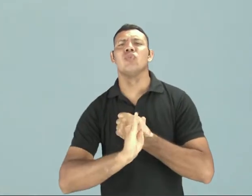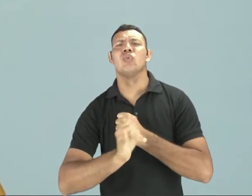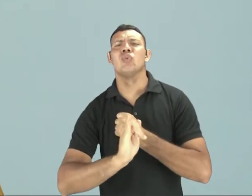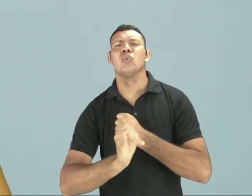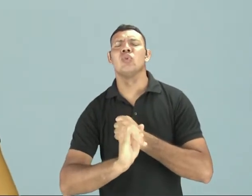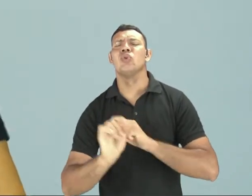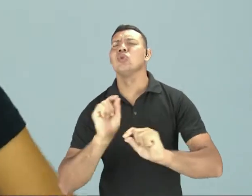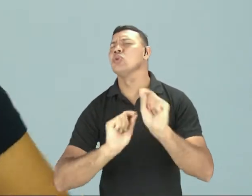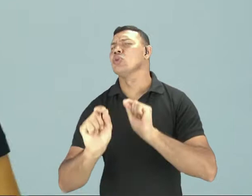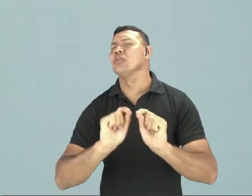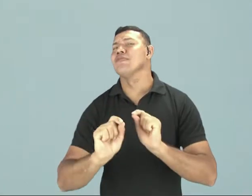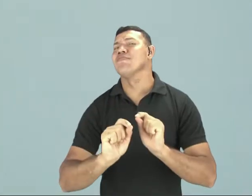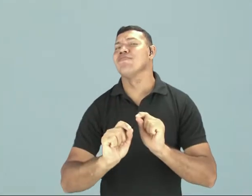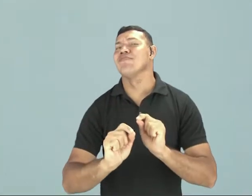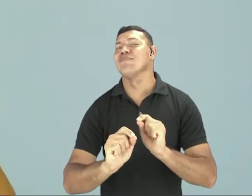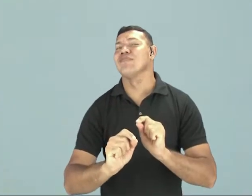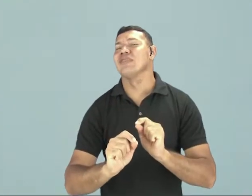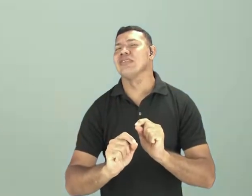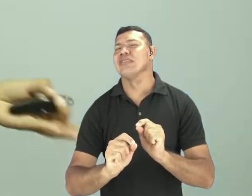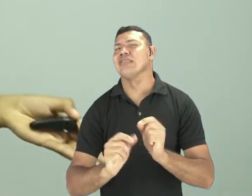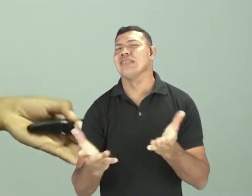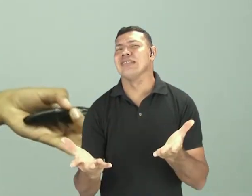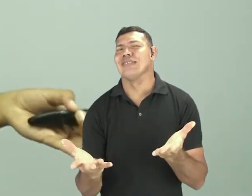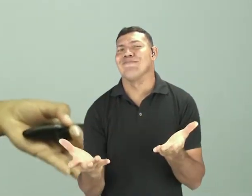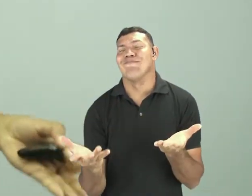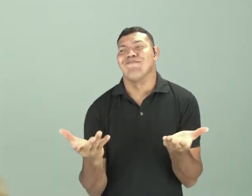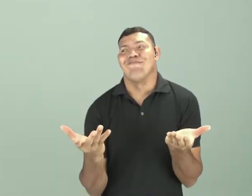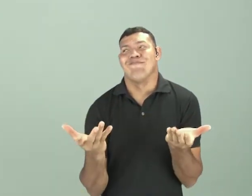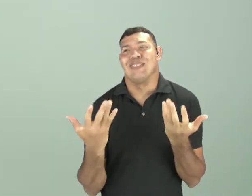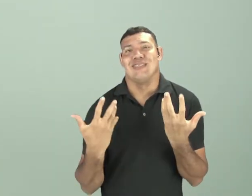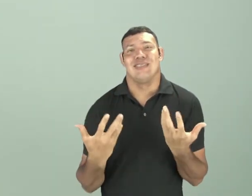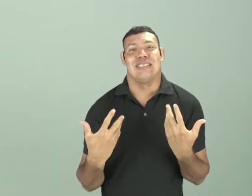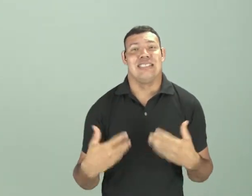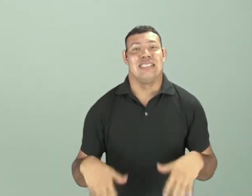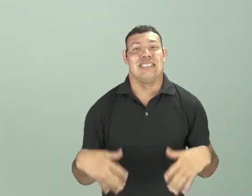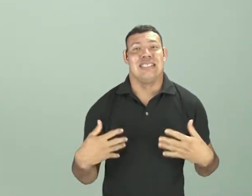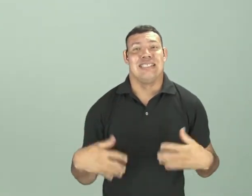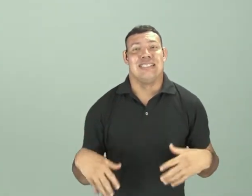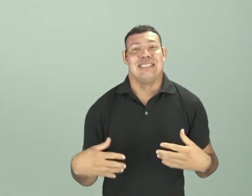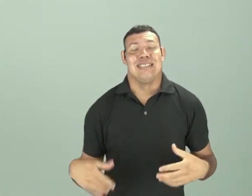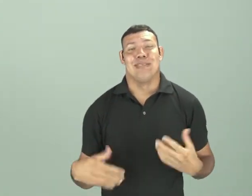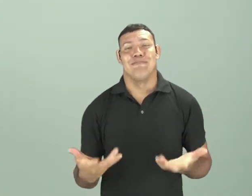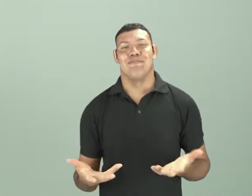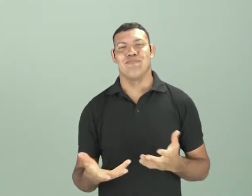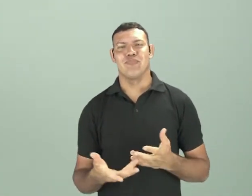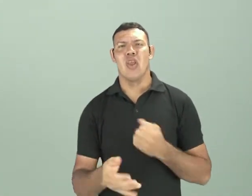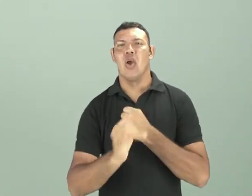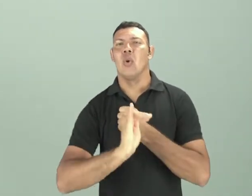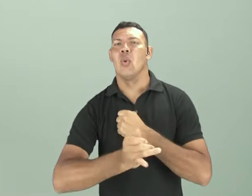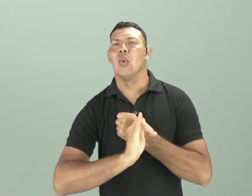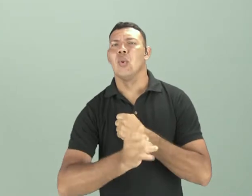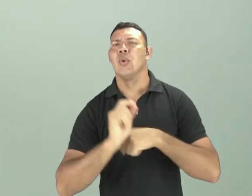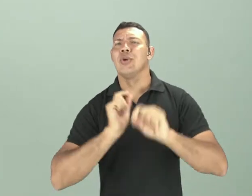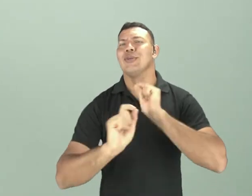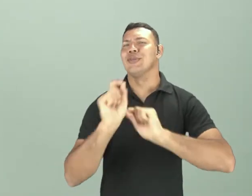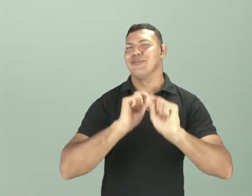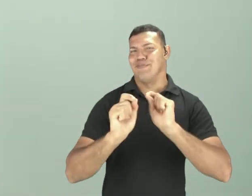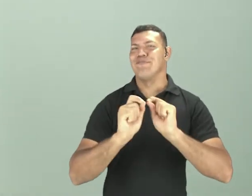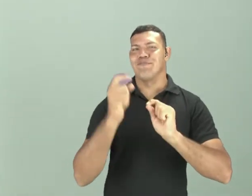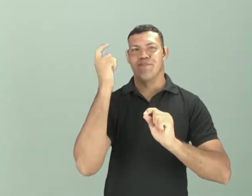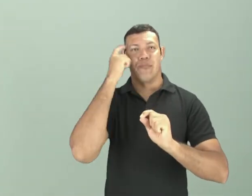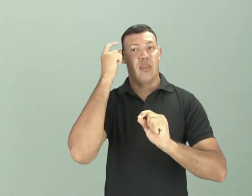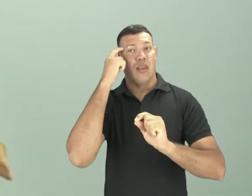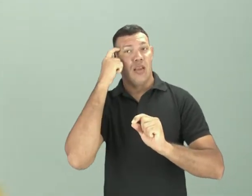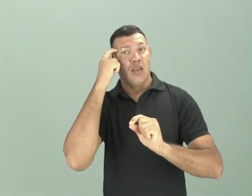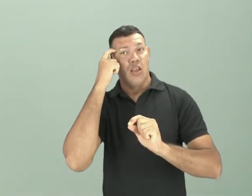perguntando, mas eu não sei o que é crônica argumentativa, imagina crônica e fica essa confusão toda. Vamos lá. O que é crônica? Primeiro, nós temos que pensar que é um